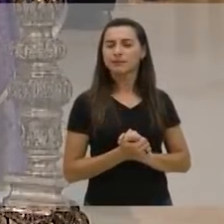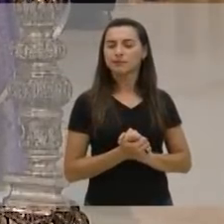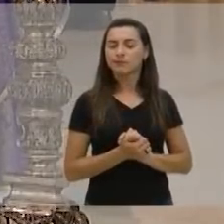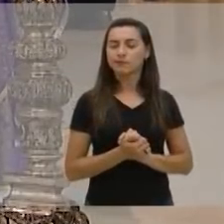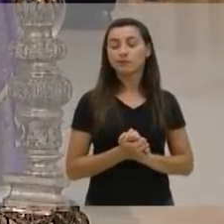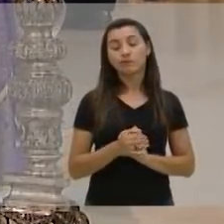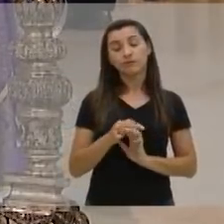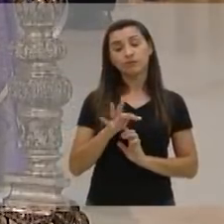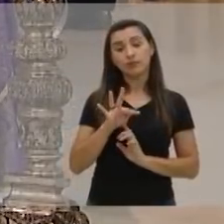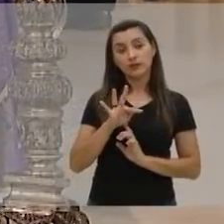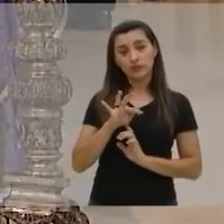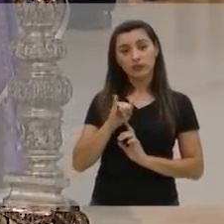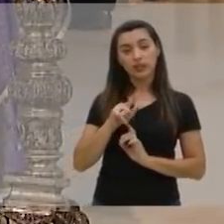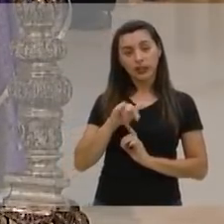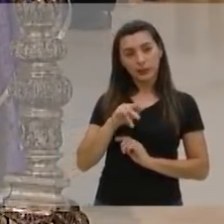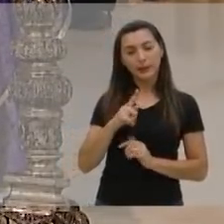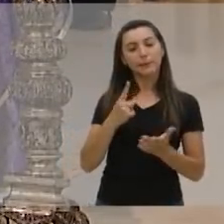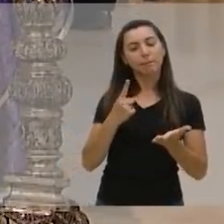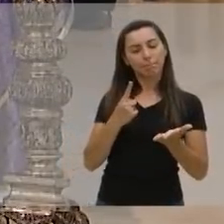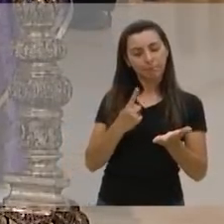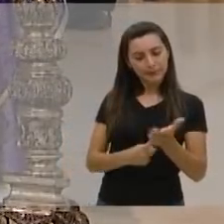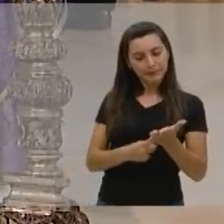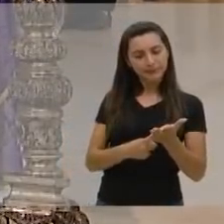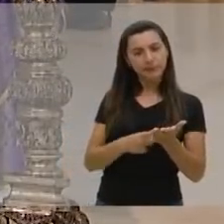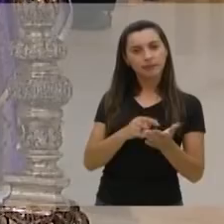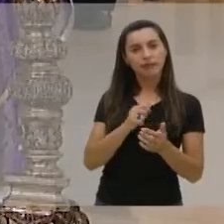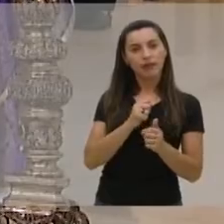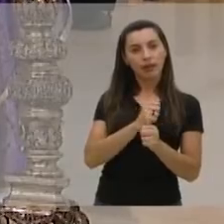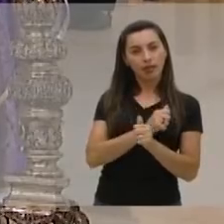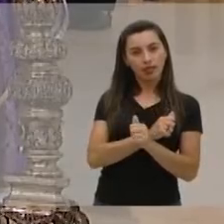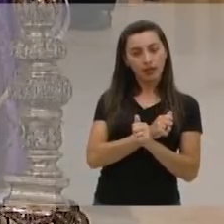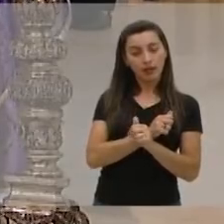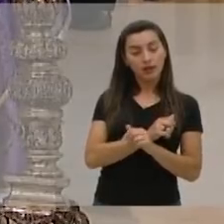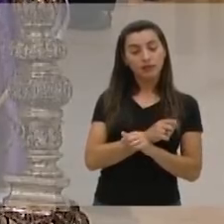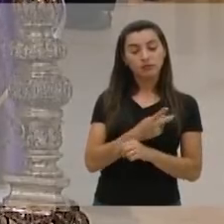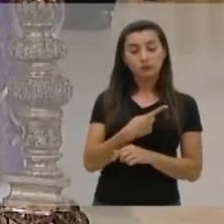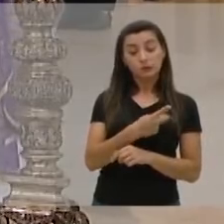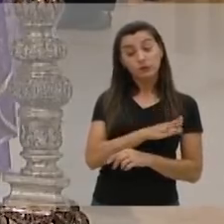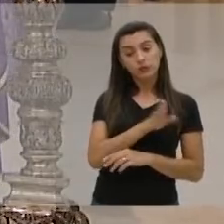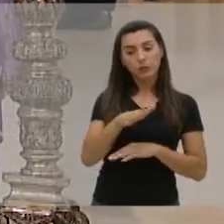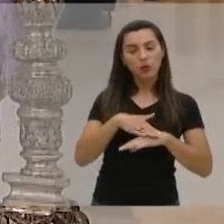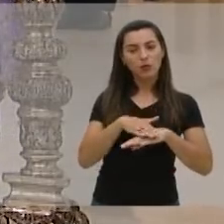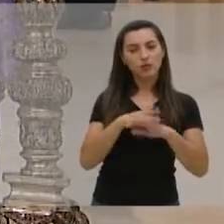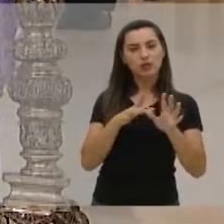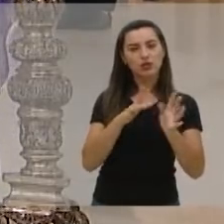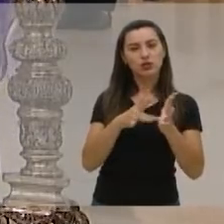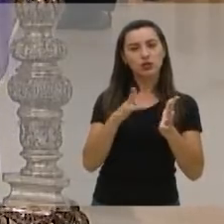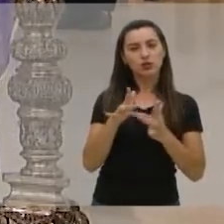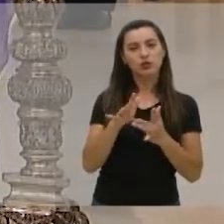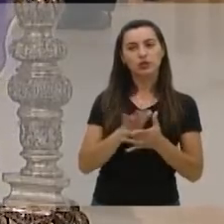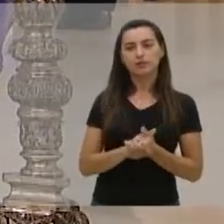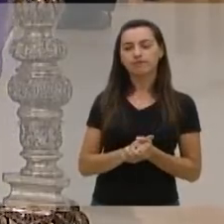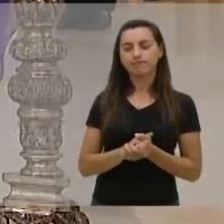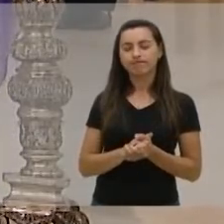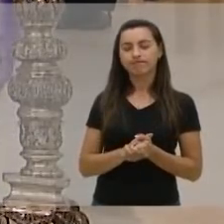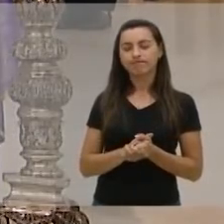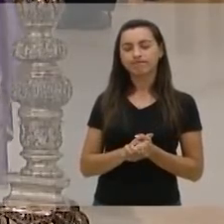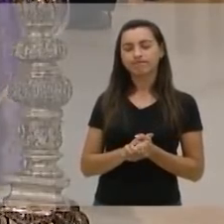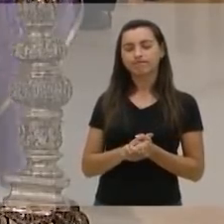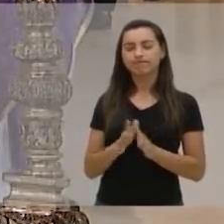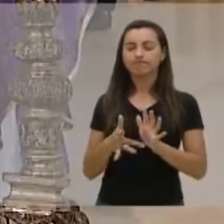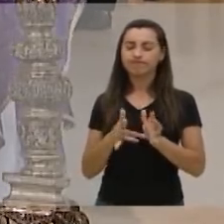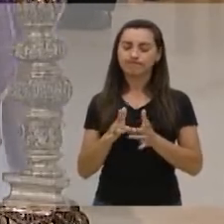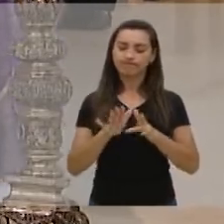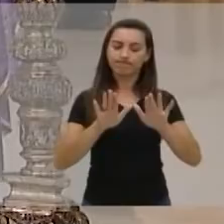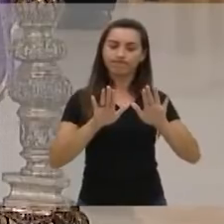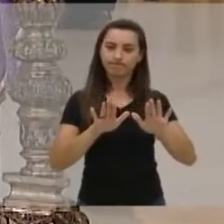Filipe combinou com André, e os dois foram falar com Jesus. Jesus respondeu: chegou a hora,